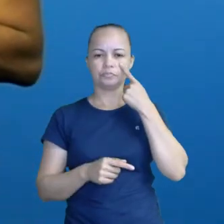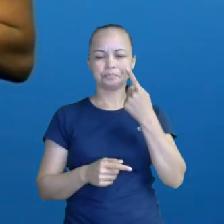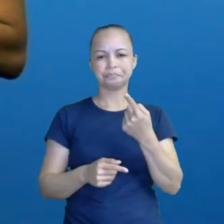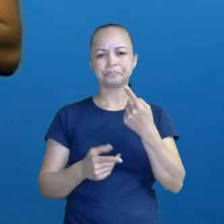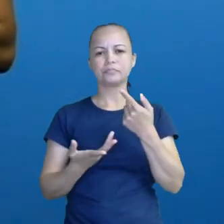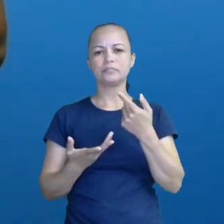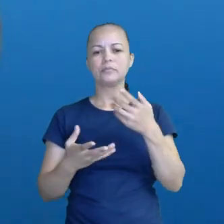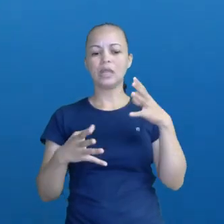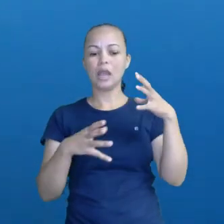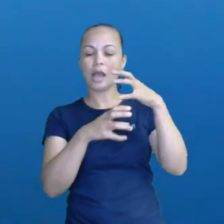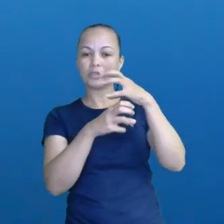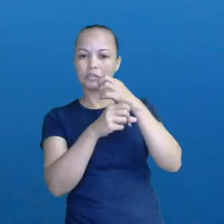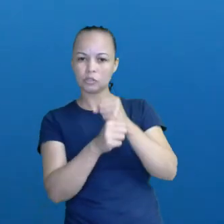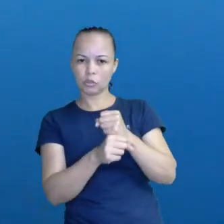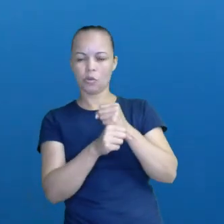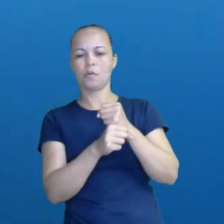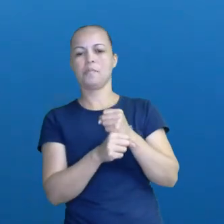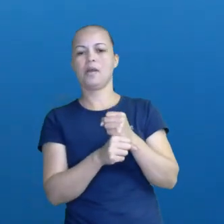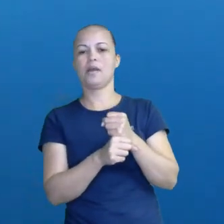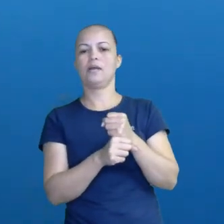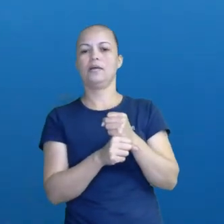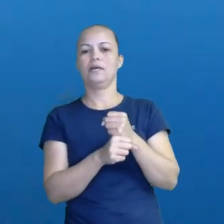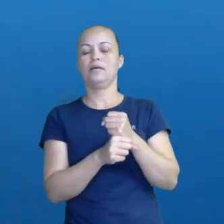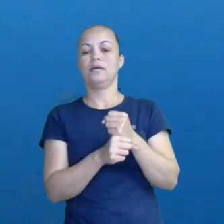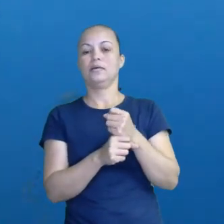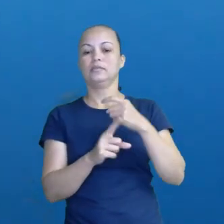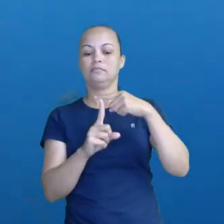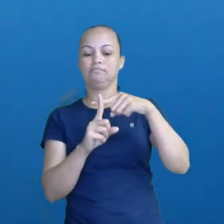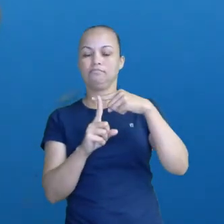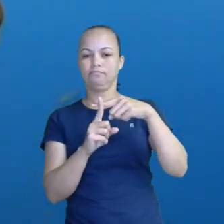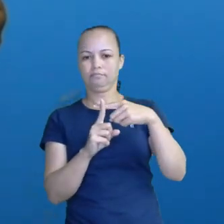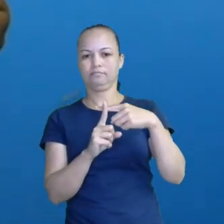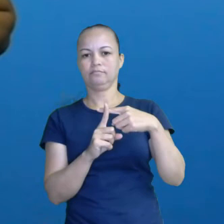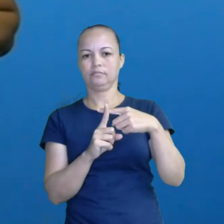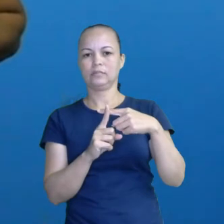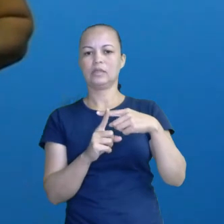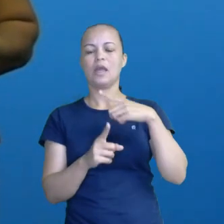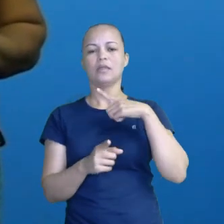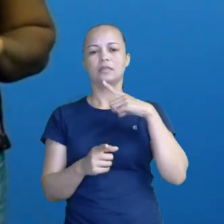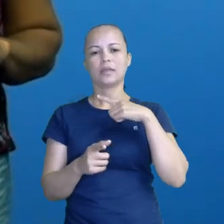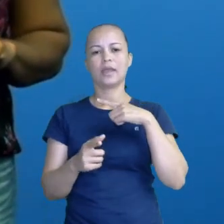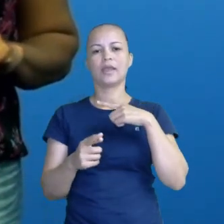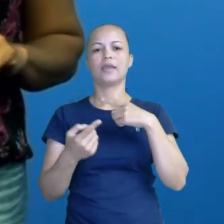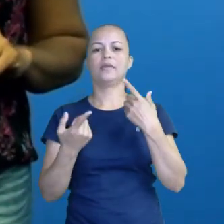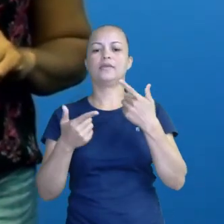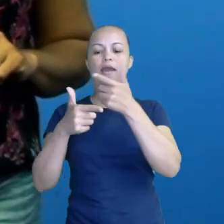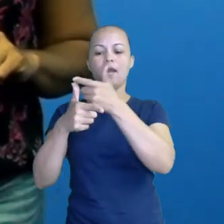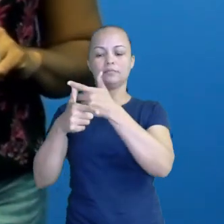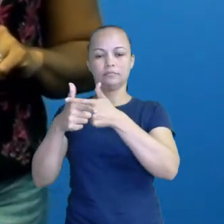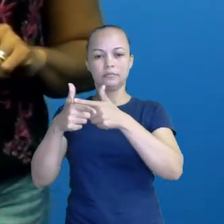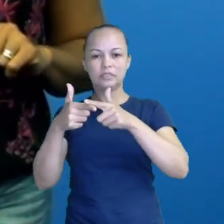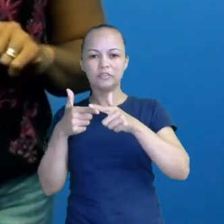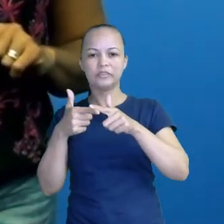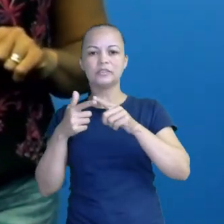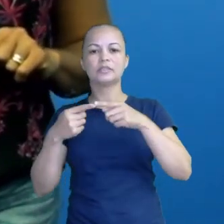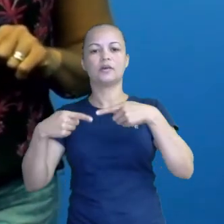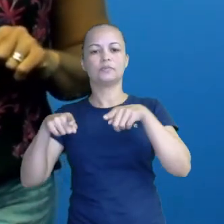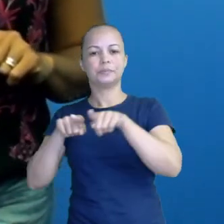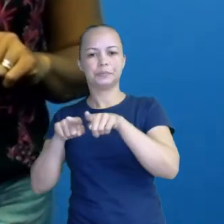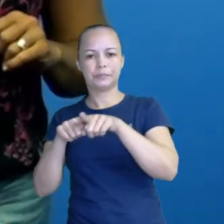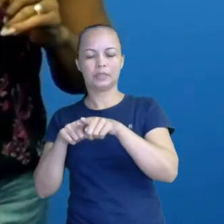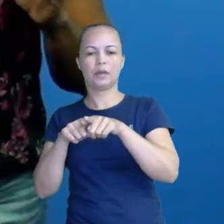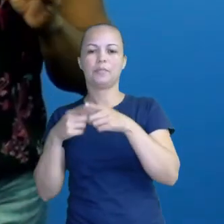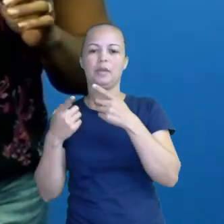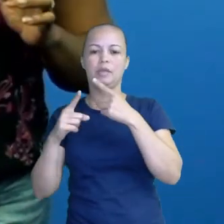vem a soma da adição na fórmula veio a divisão e